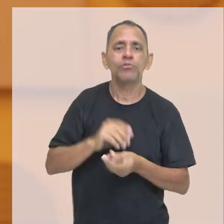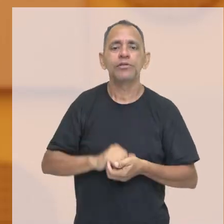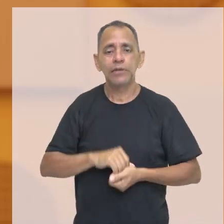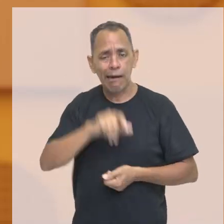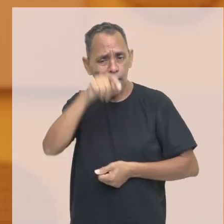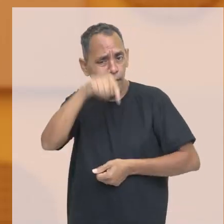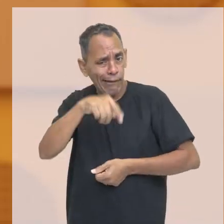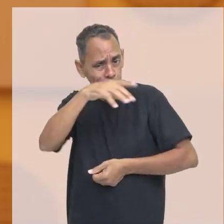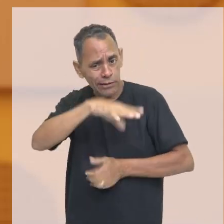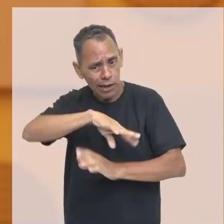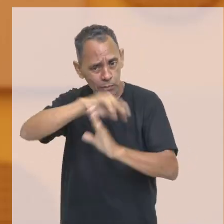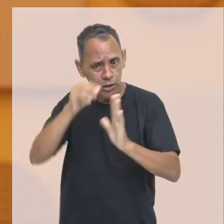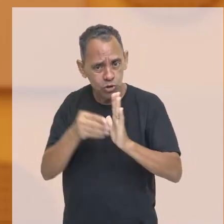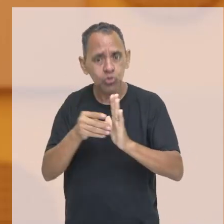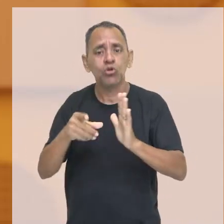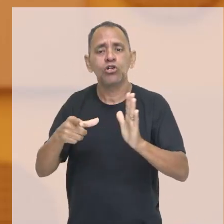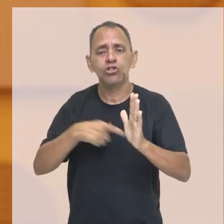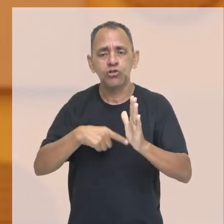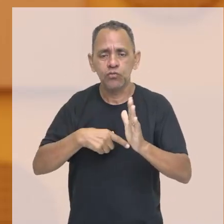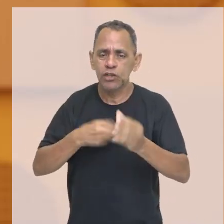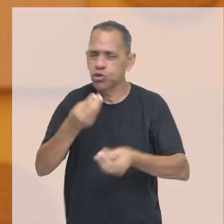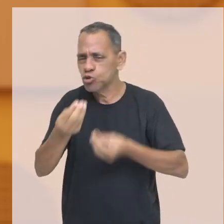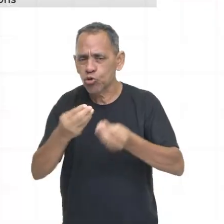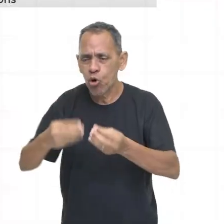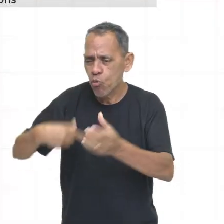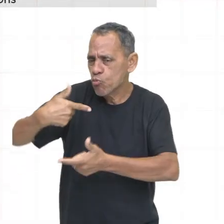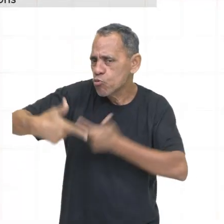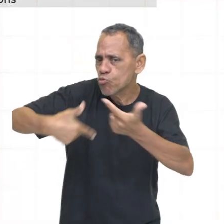cultura e diversidade. Vamos ao texto.